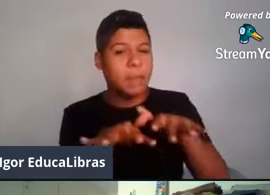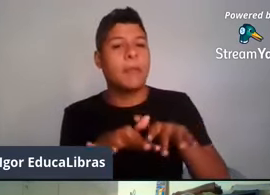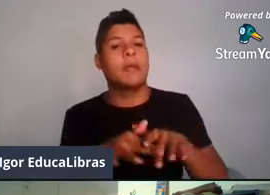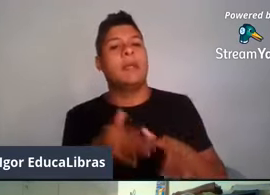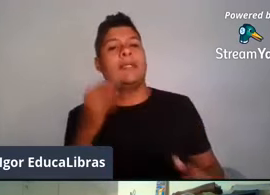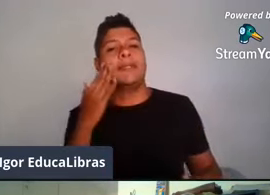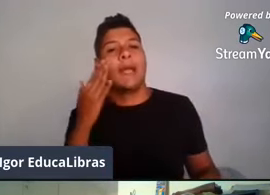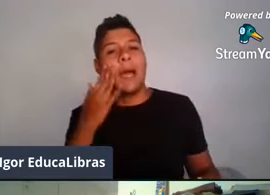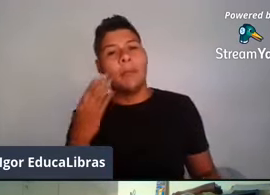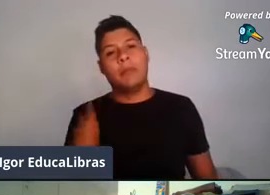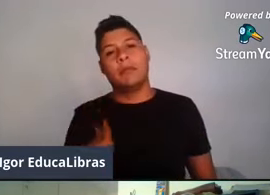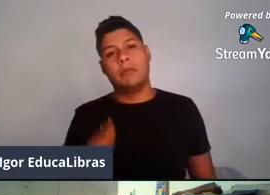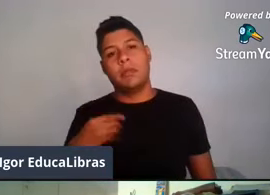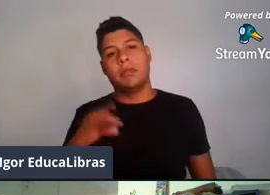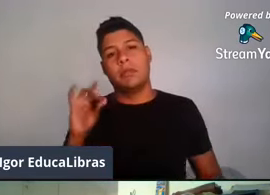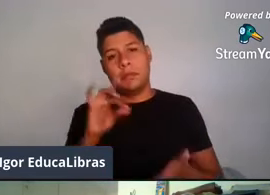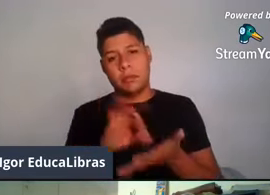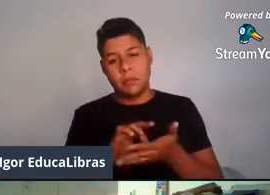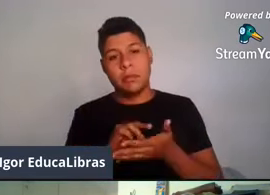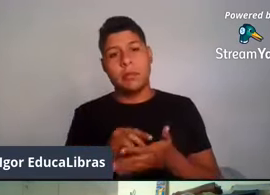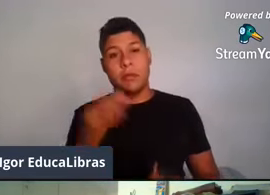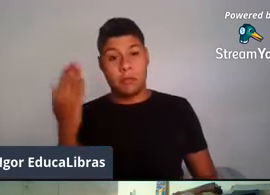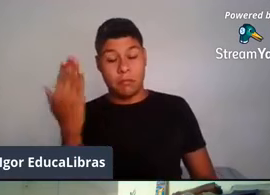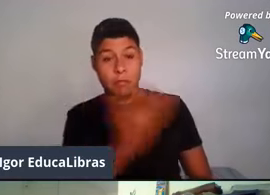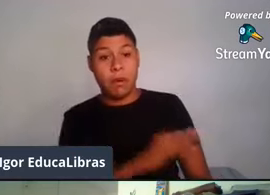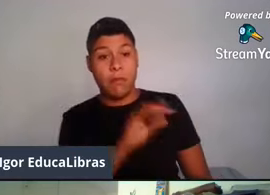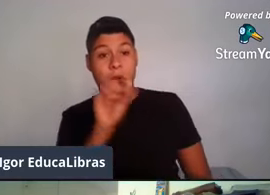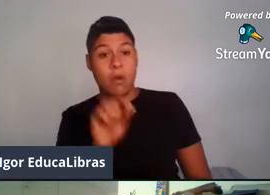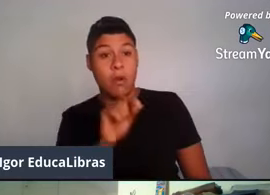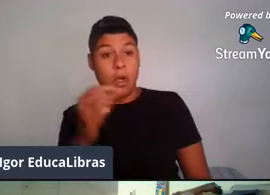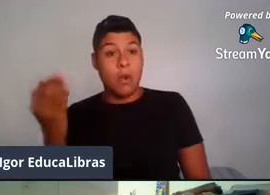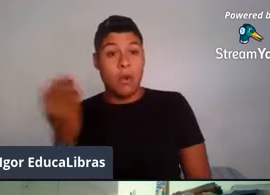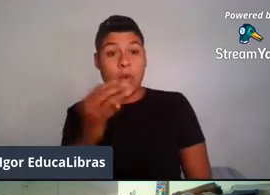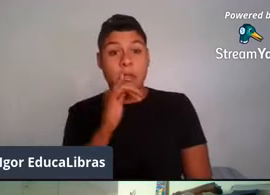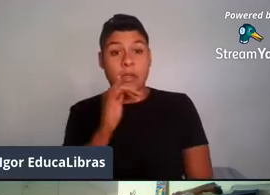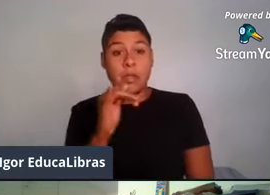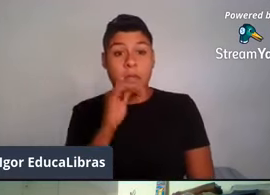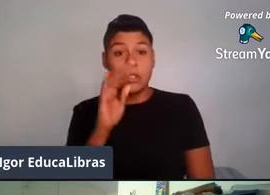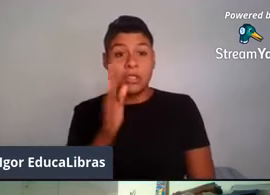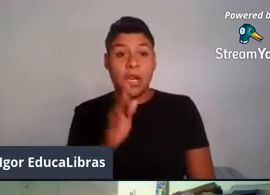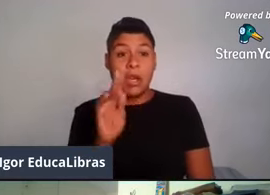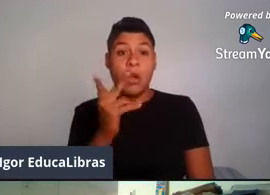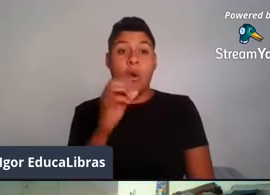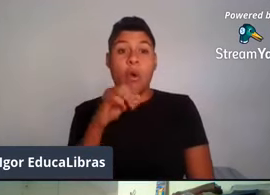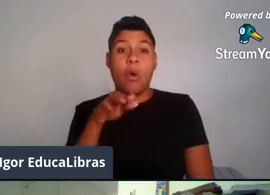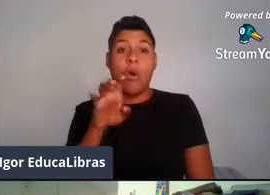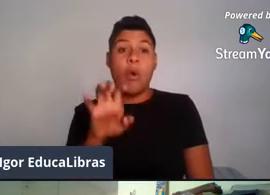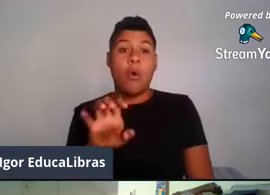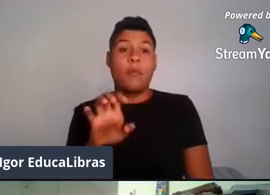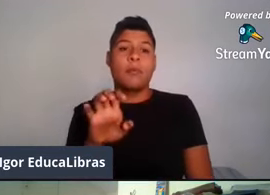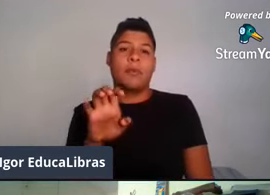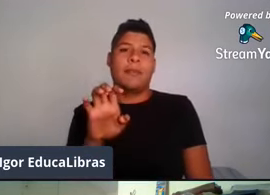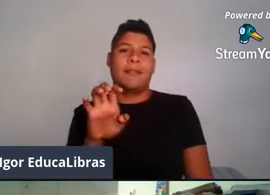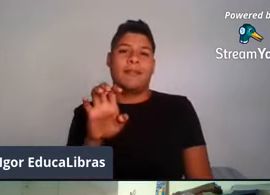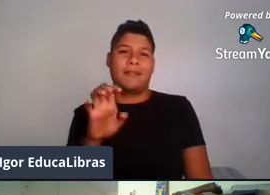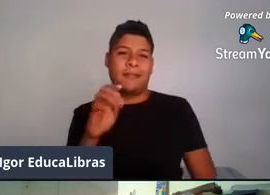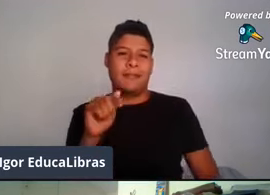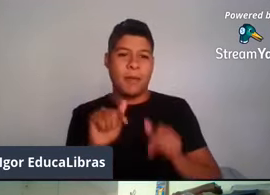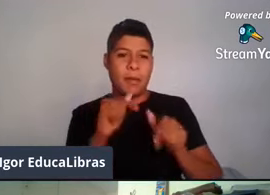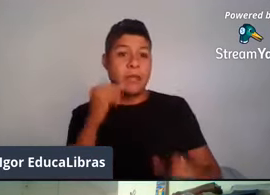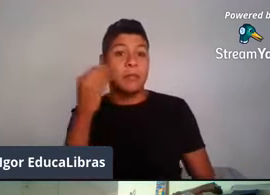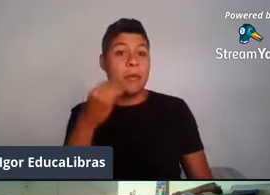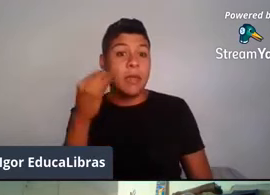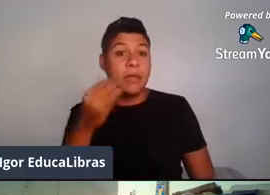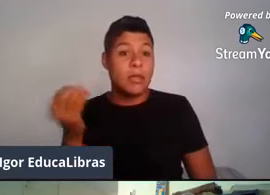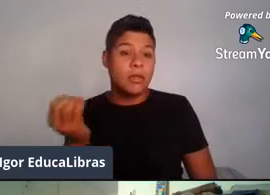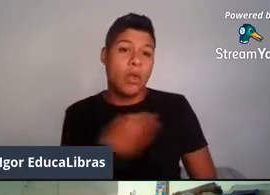se intensificou, né, prova disso é que hoje, né, por exemplo, eu já estou em home office desde o dia 25 de março, né, e é uma experiência